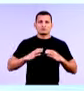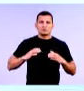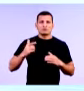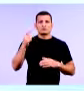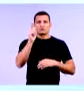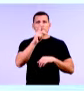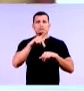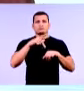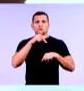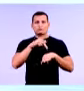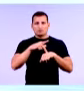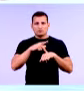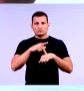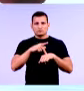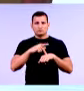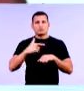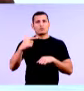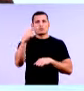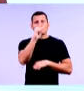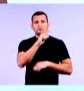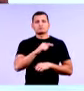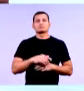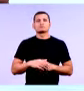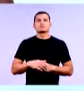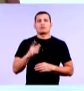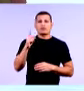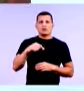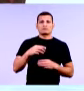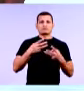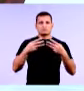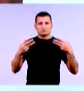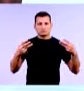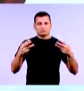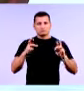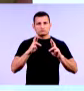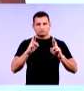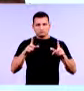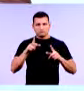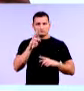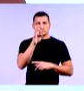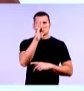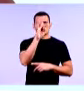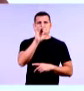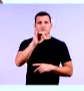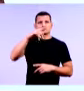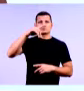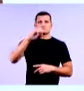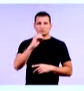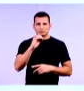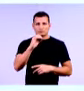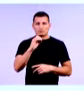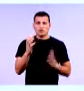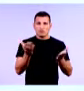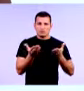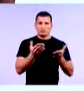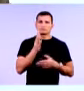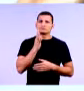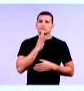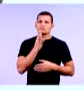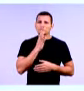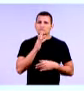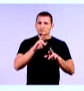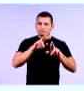outro continente, é um outro tipo de rede. Então, vamos agora conhecer esses tipos de rede, baseados